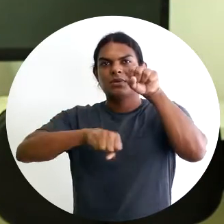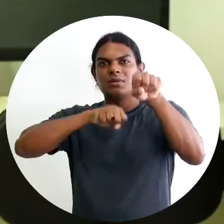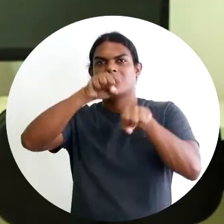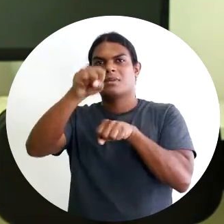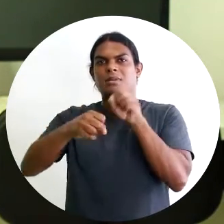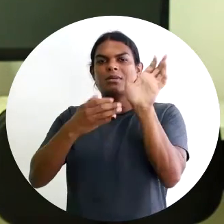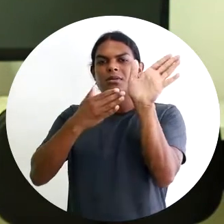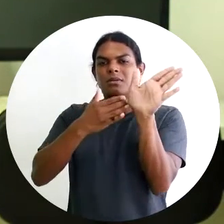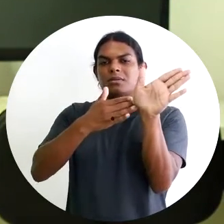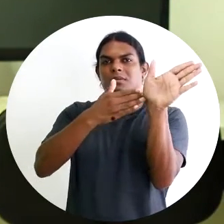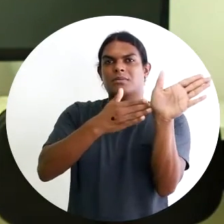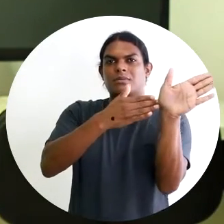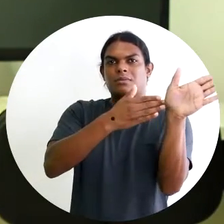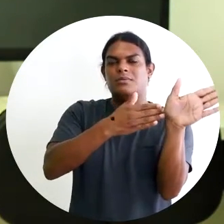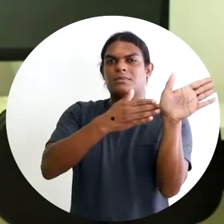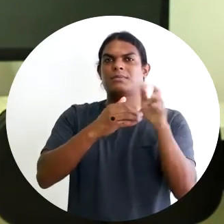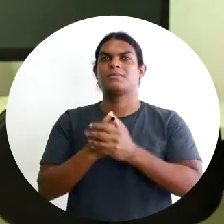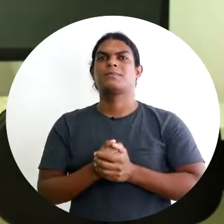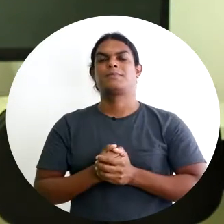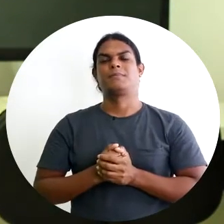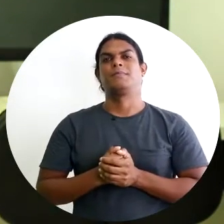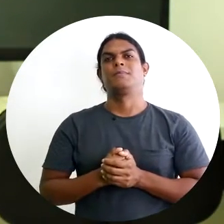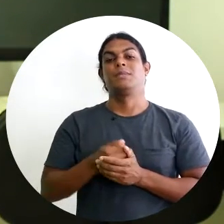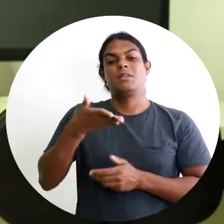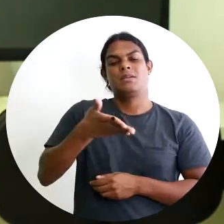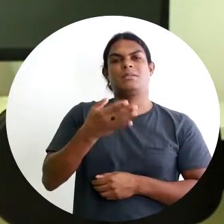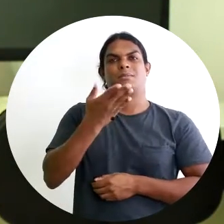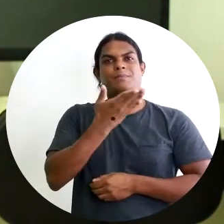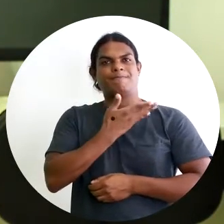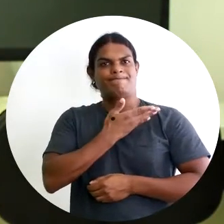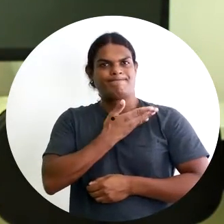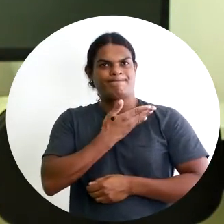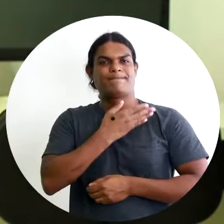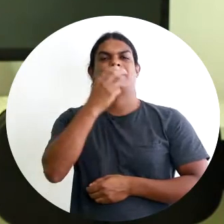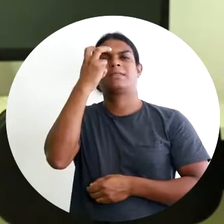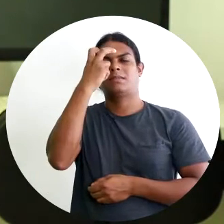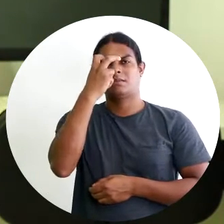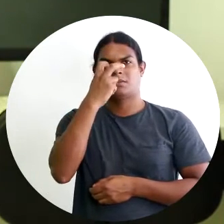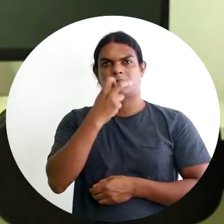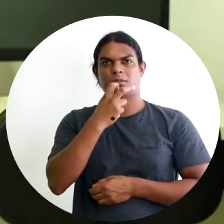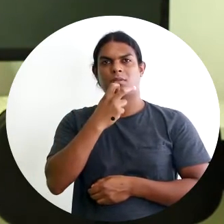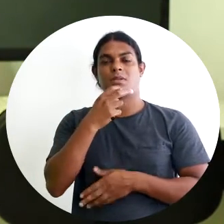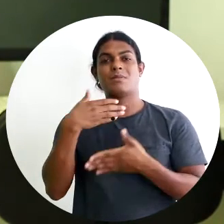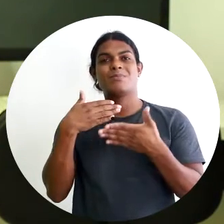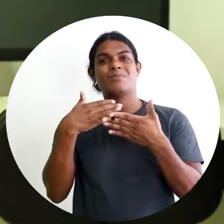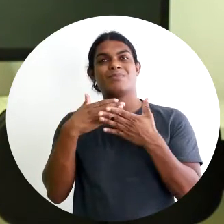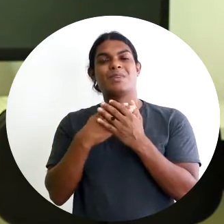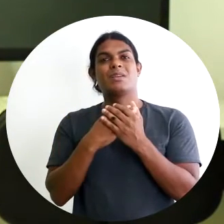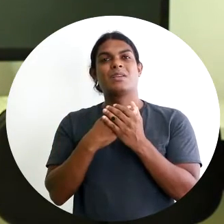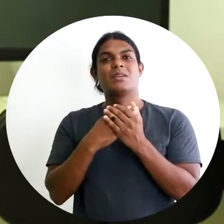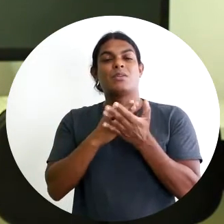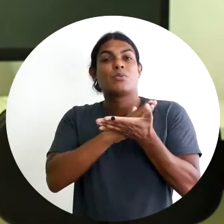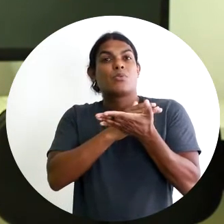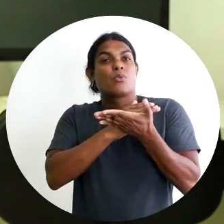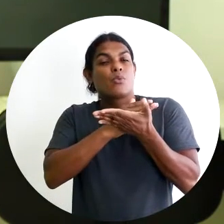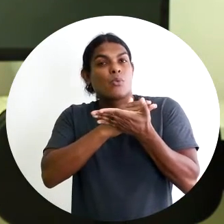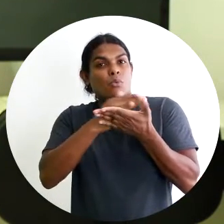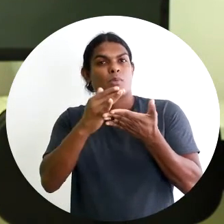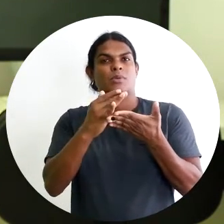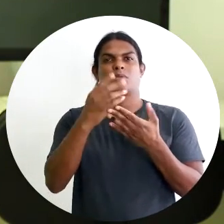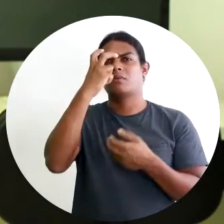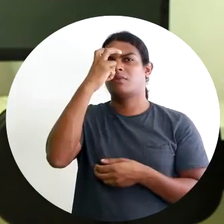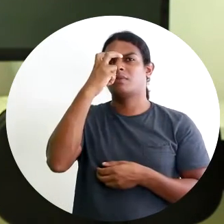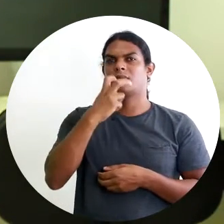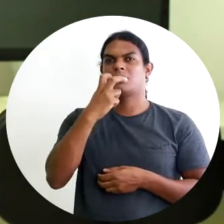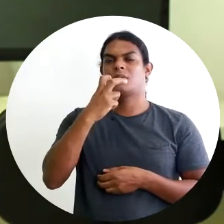Ivanilton, ele é uma pessoa com deficiência visual e ele perdeu a visão com 12 anos. Então, ele já